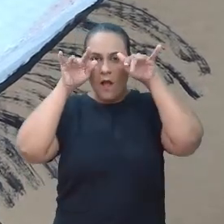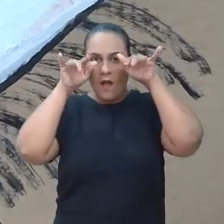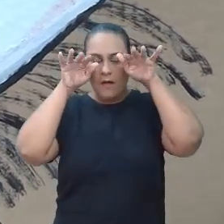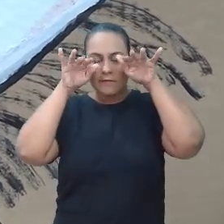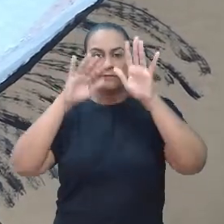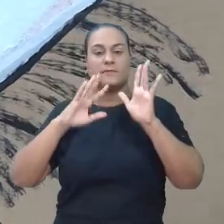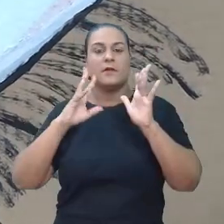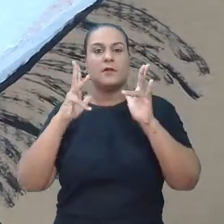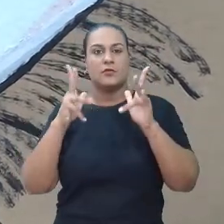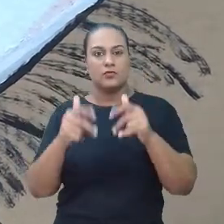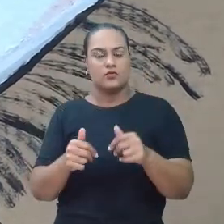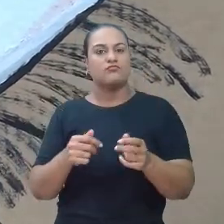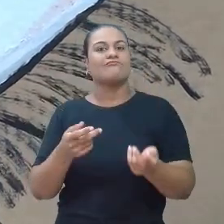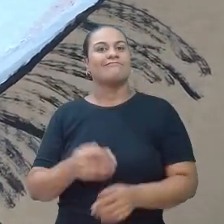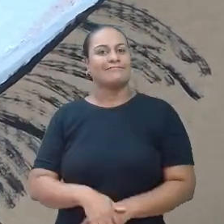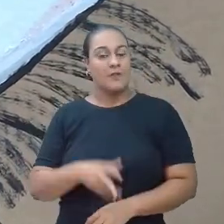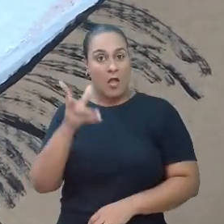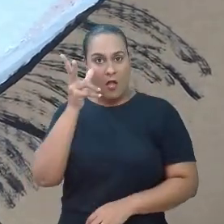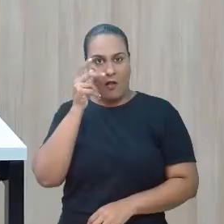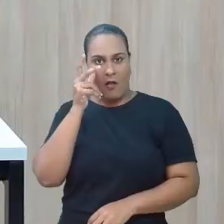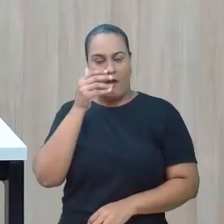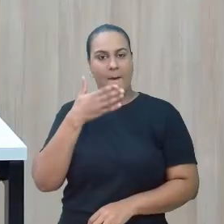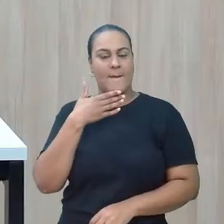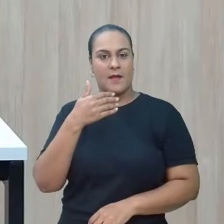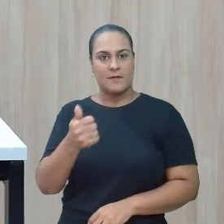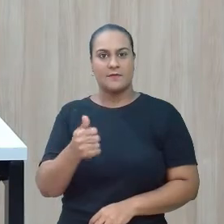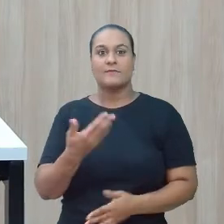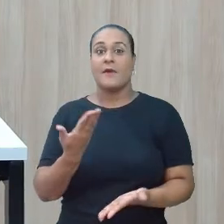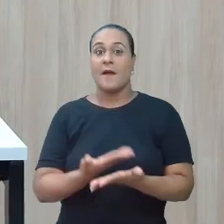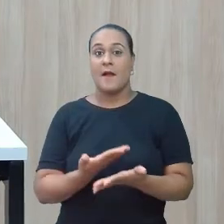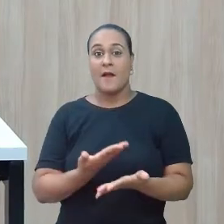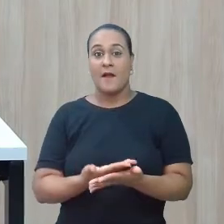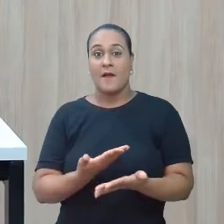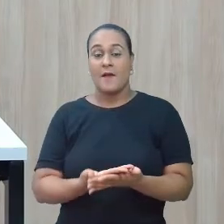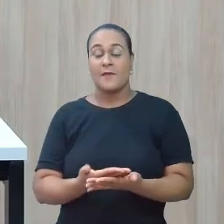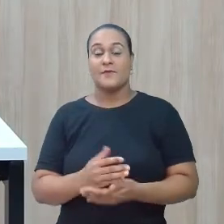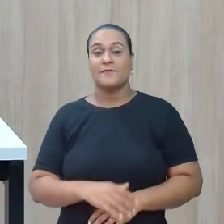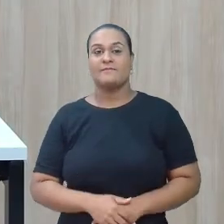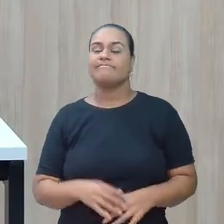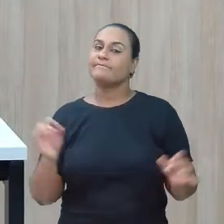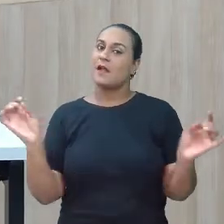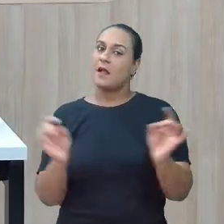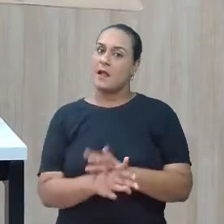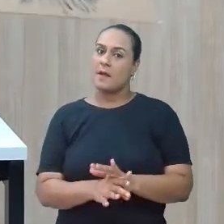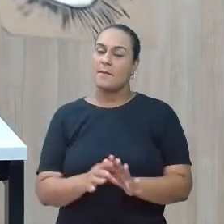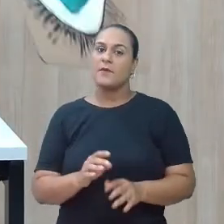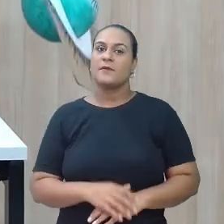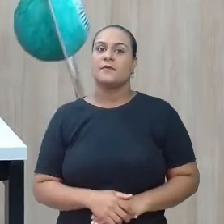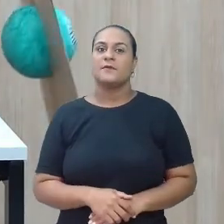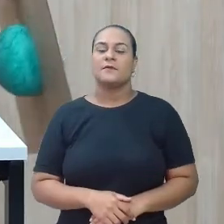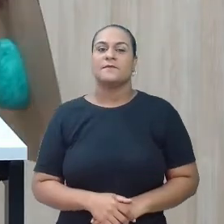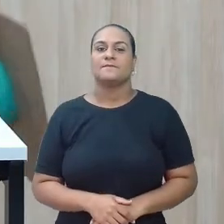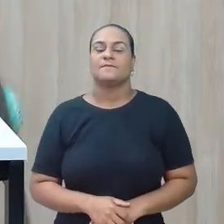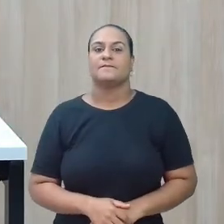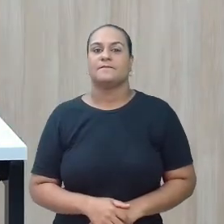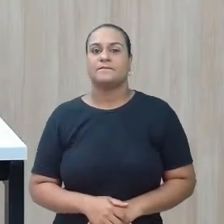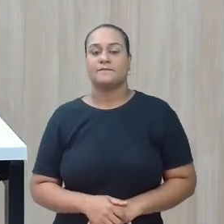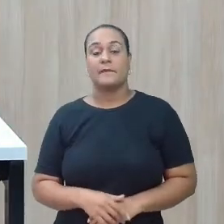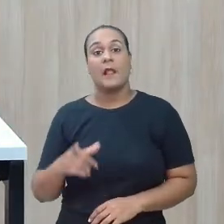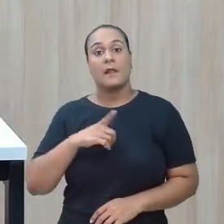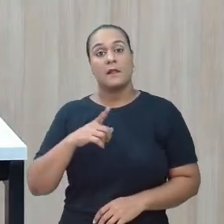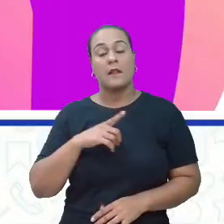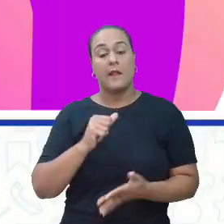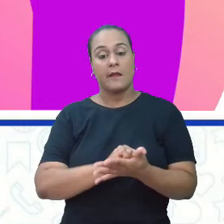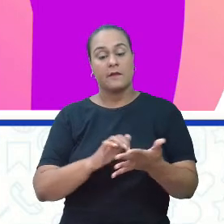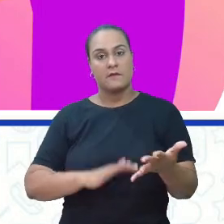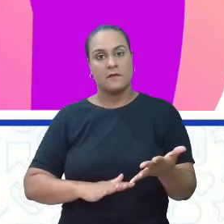gente poder enxergar melhor. Então, a aula de hoje, né, está acabando. Eu estou deixando aqui para vocês a